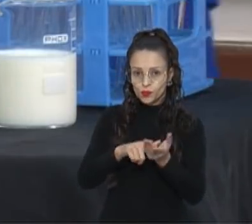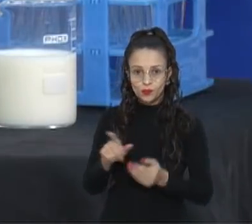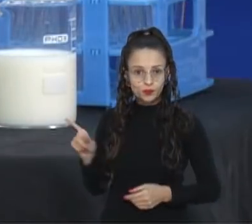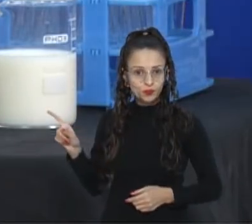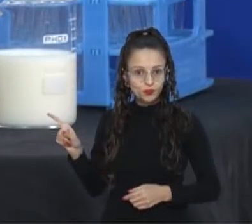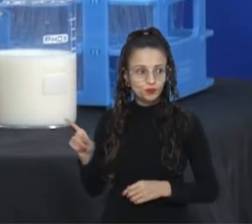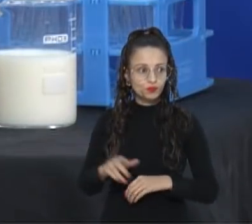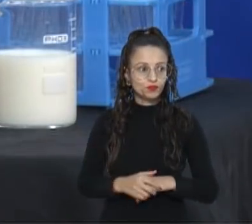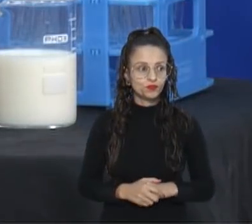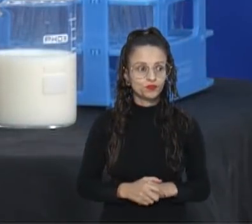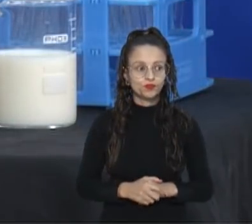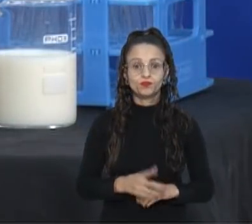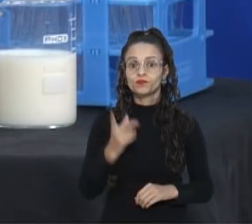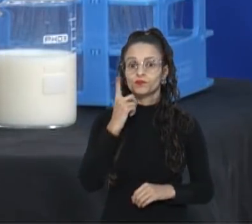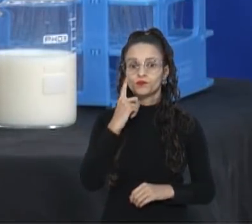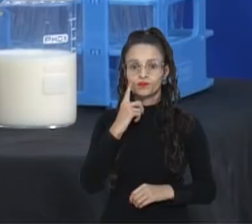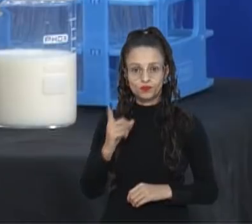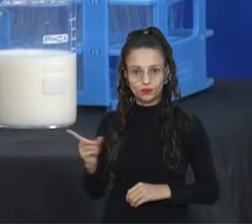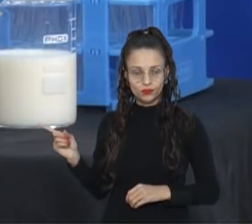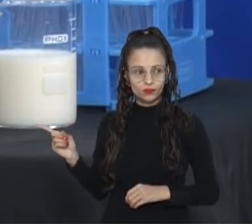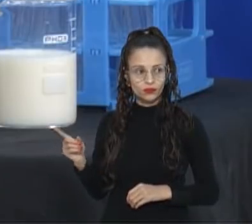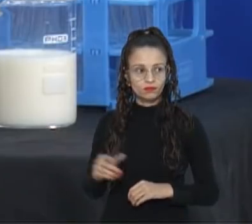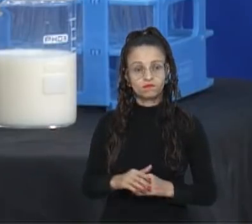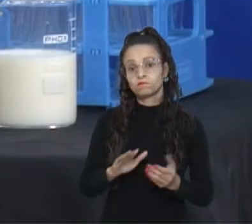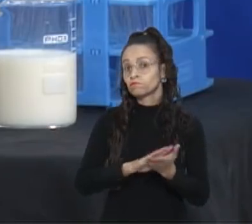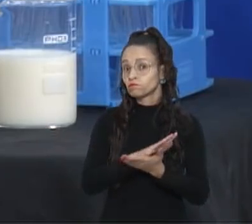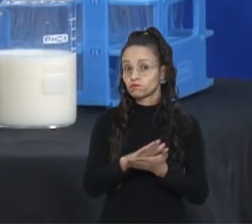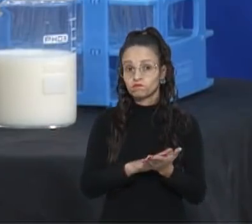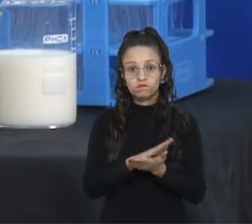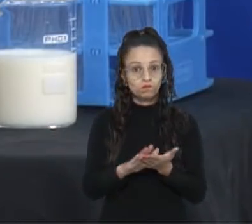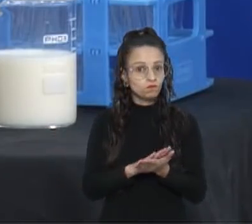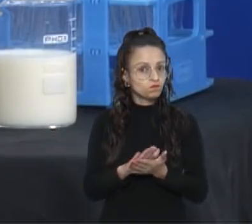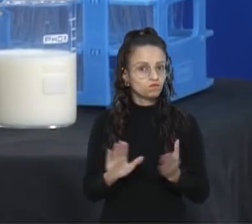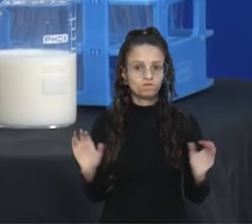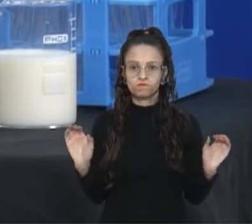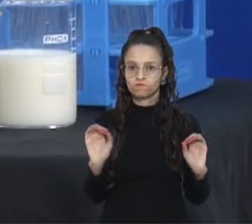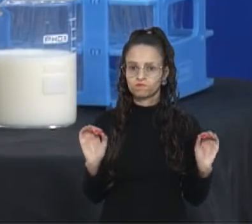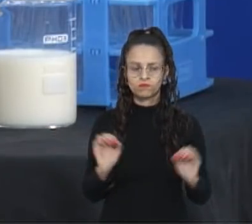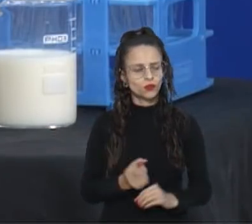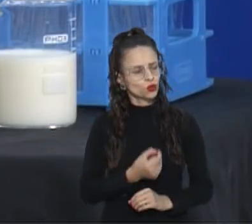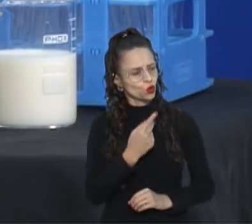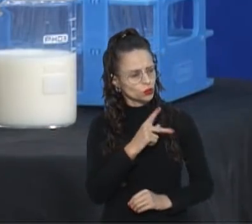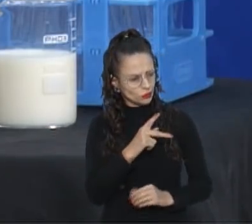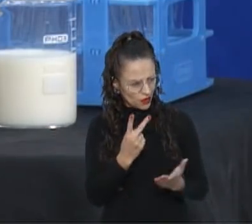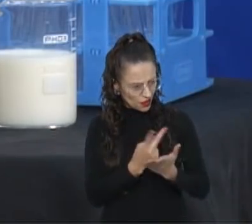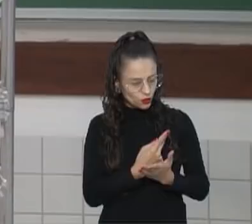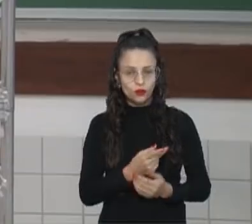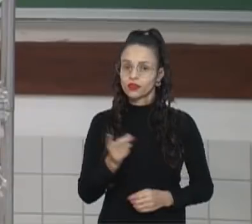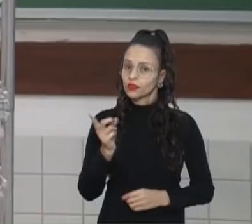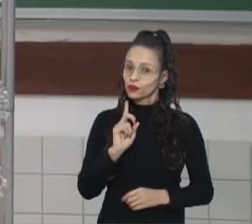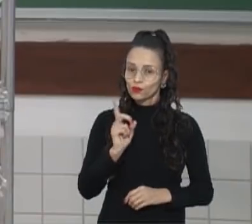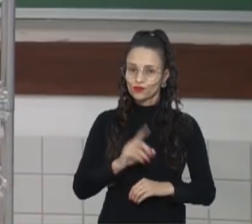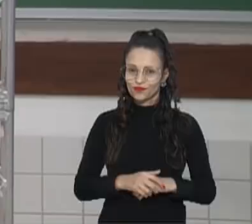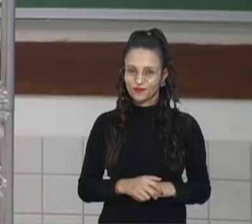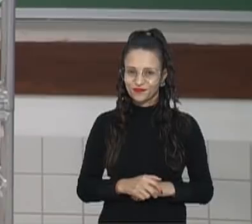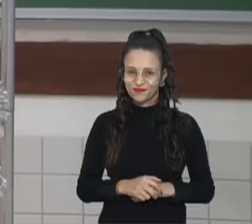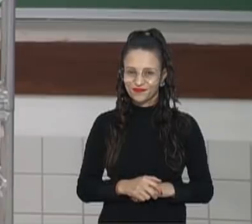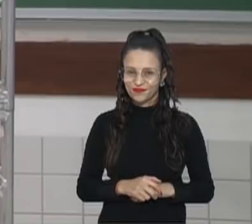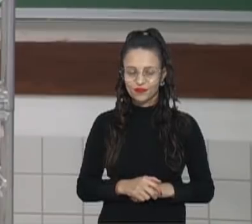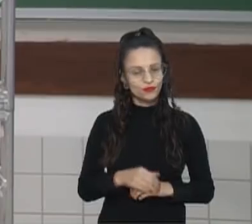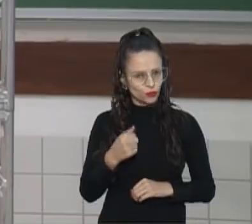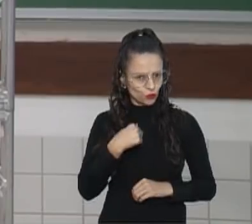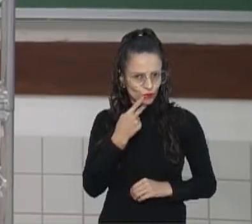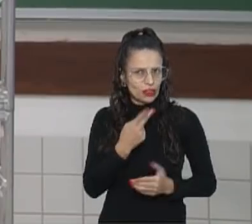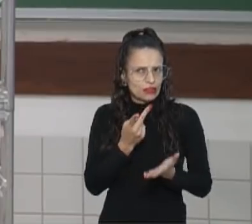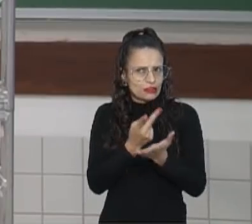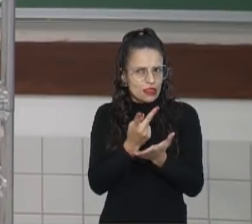lá? Resultado com os papéis indicadores? Nada. Nossa, professor, deu errado? Não. Não falei que tinha que mudar